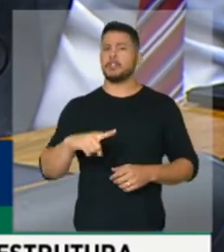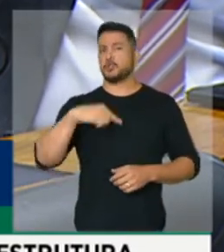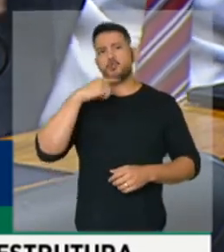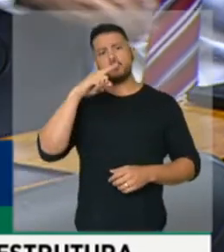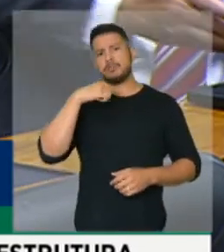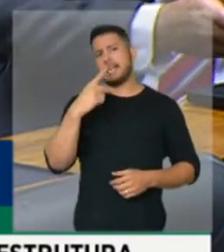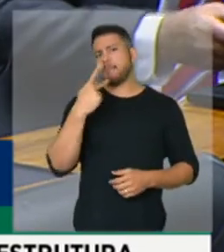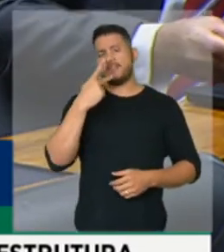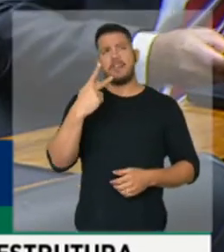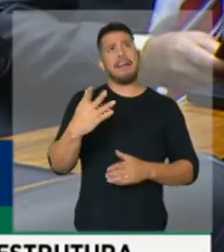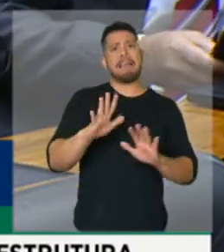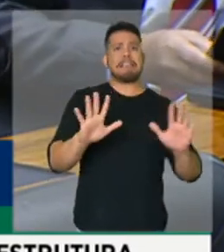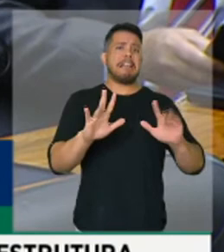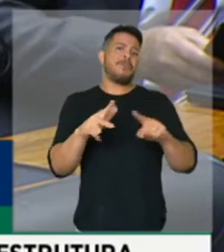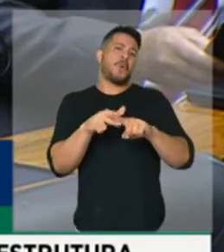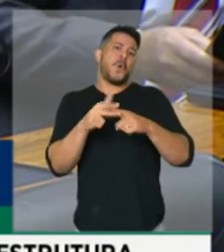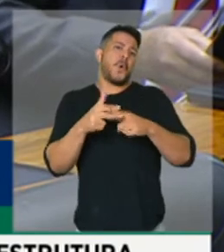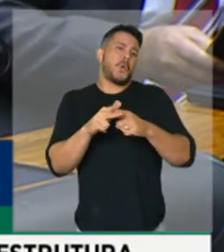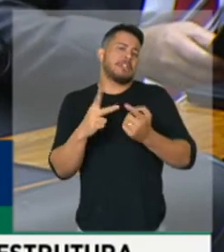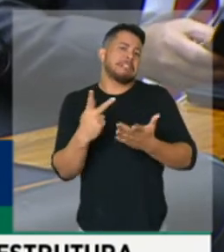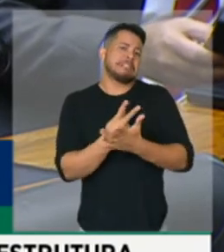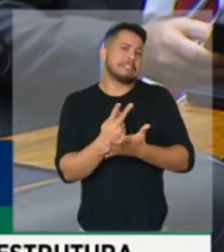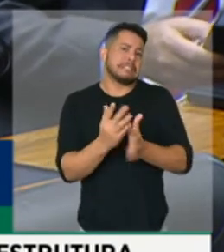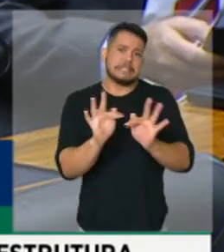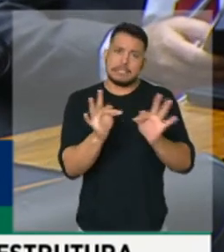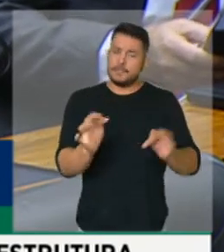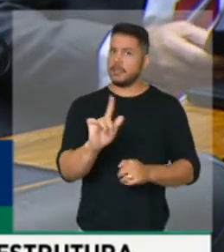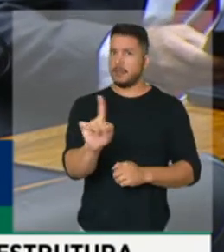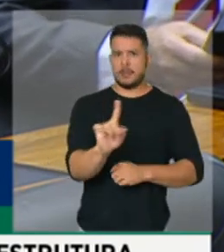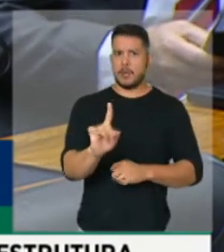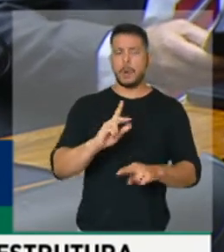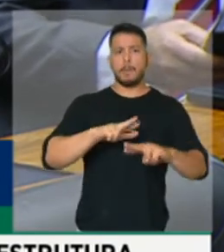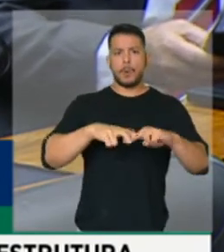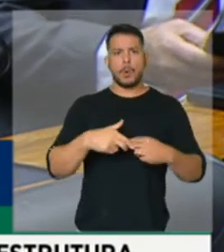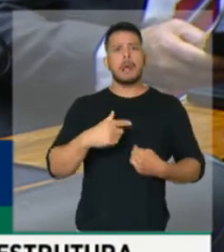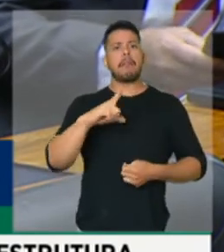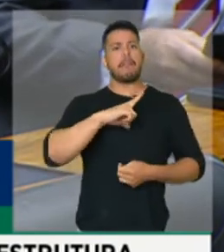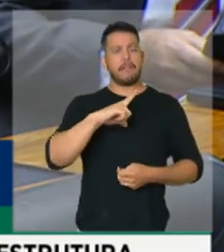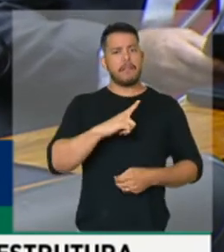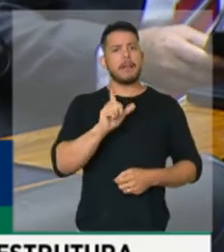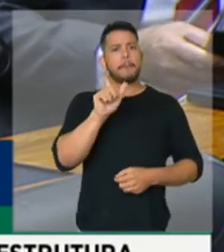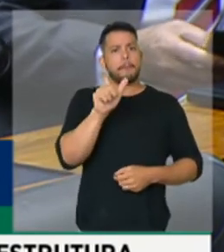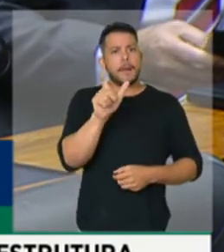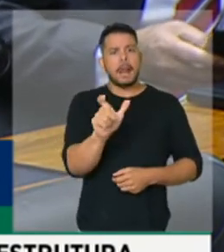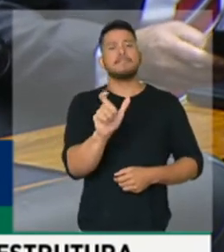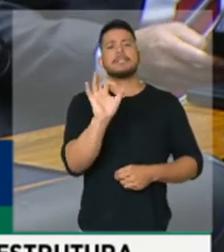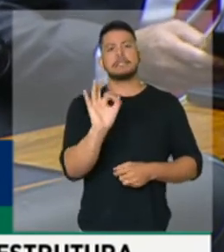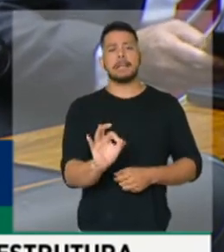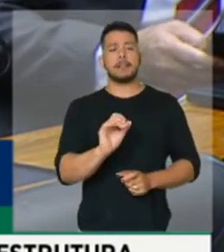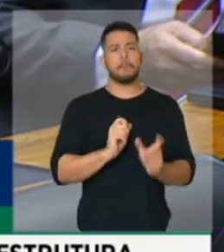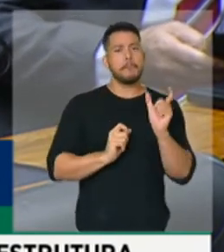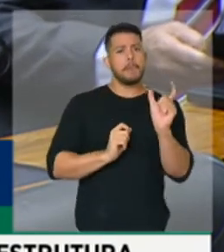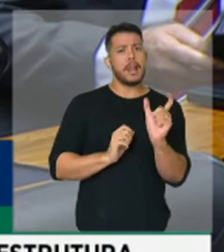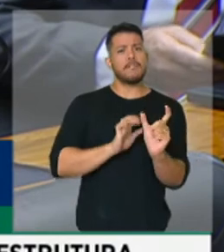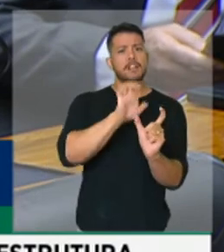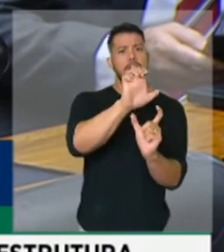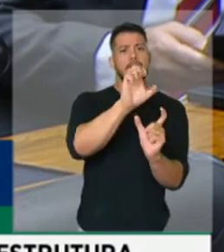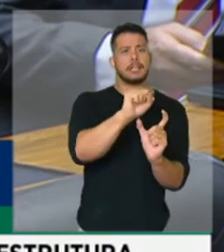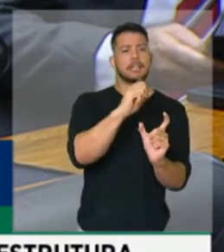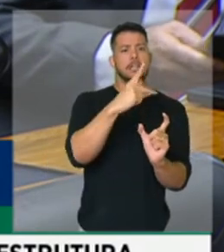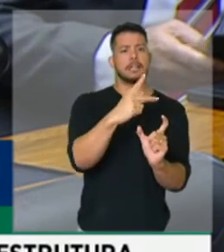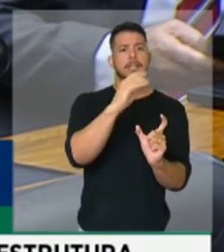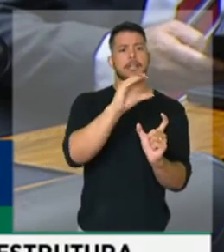ser sanada. Até porque não há inexatidão. O vocábulo especialmente encerra um